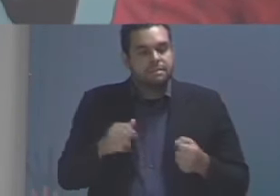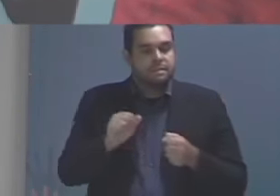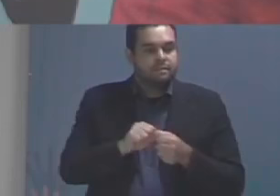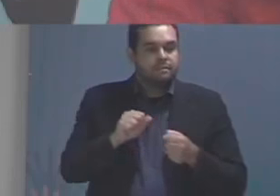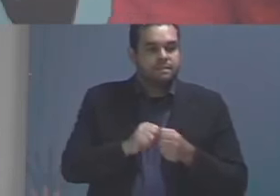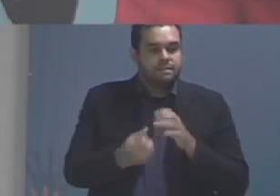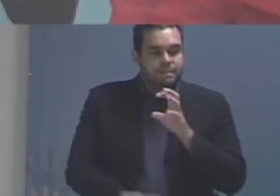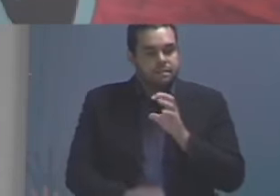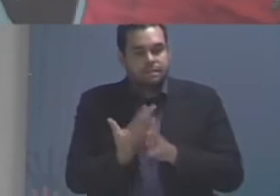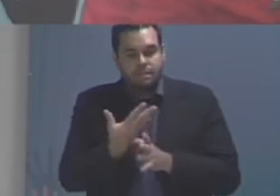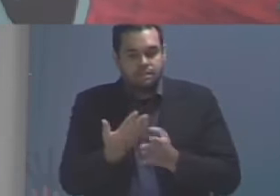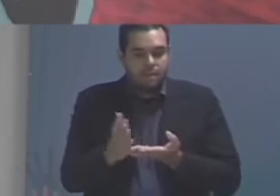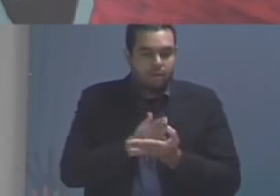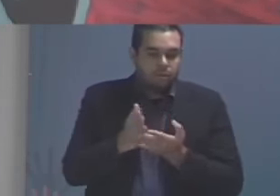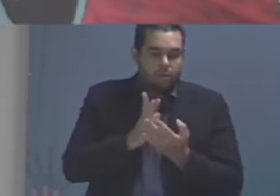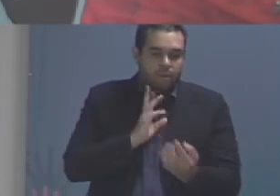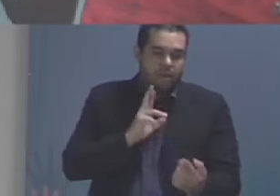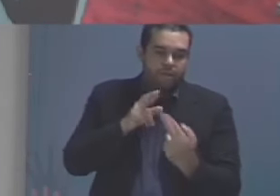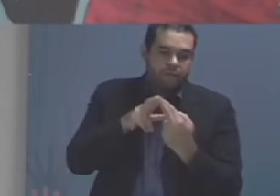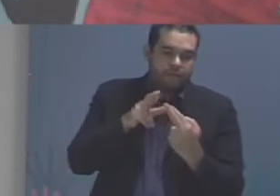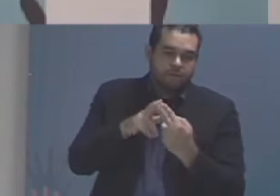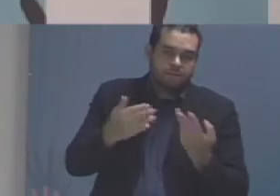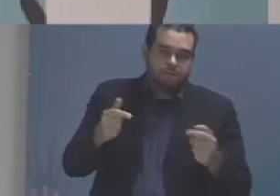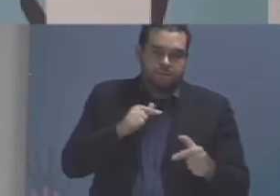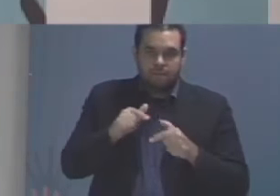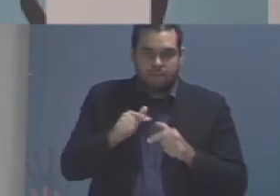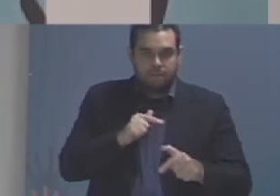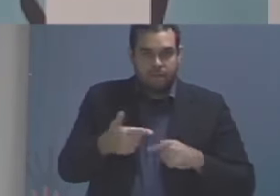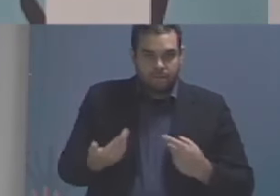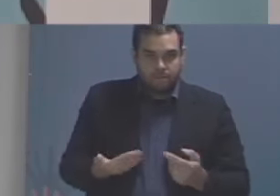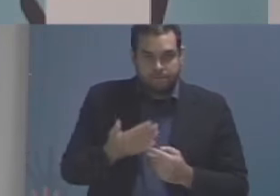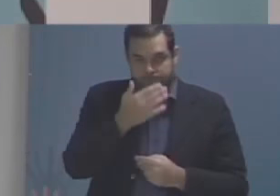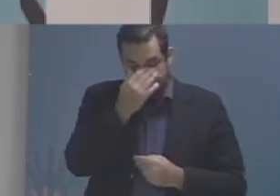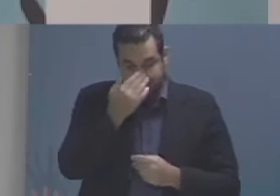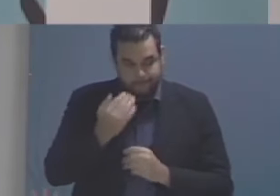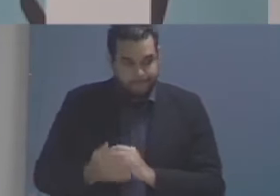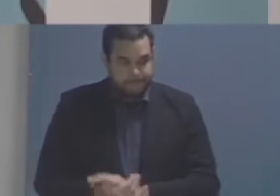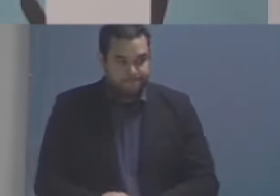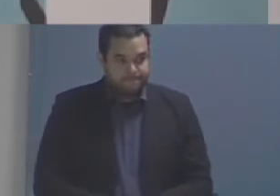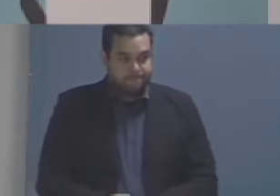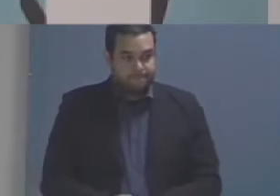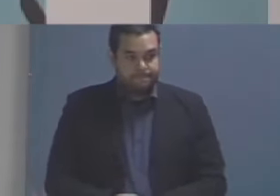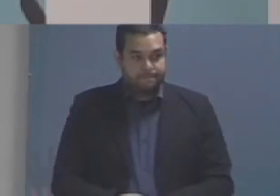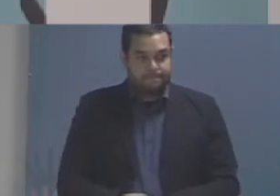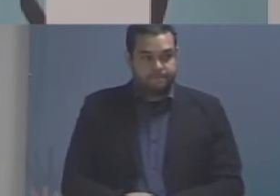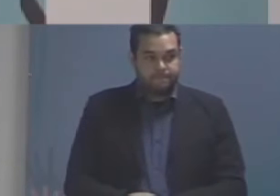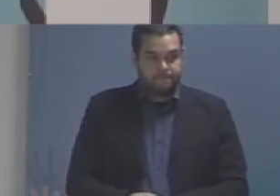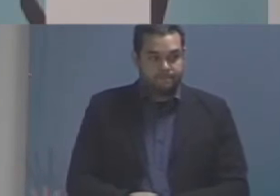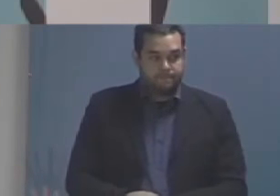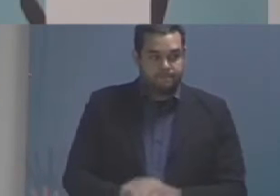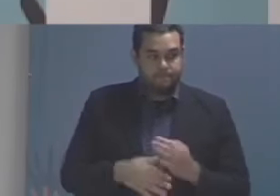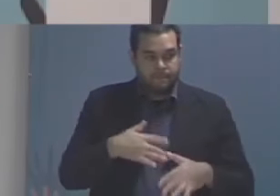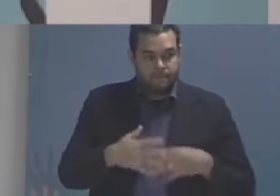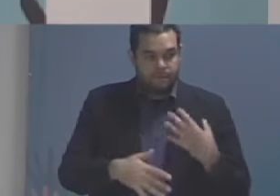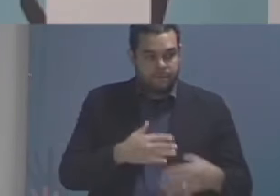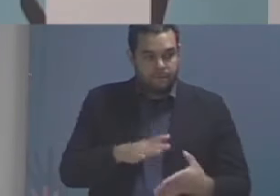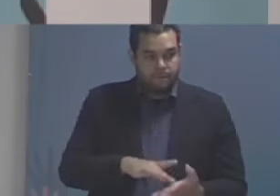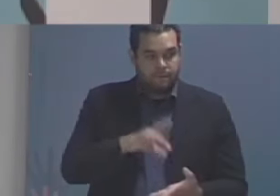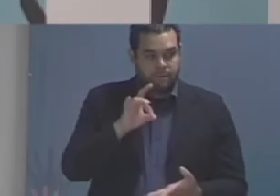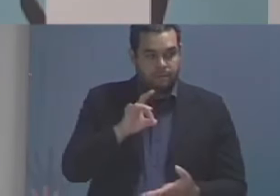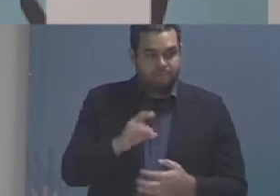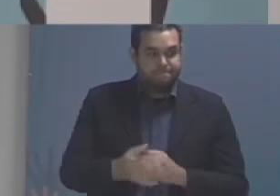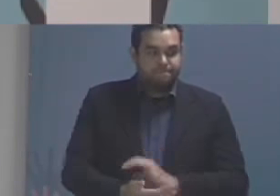na criação de referências para essa atuação. Obrigado, candidato. Vamos ao sorteio ainda no primeiro